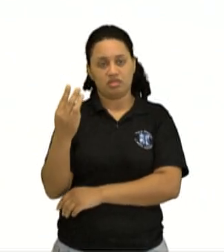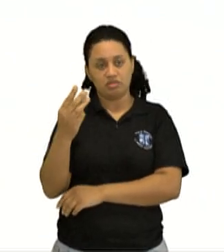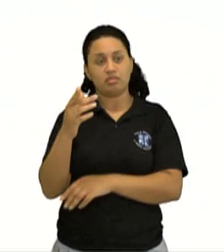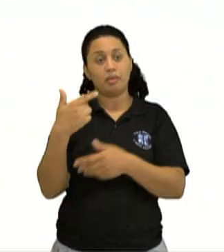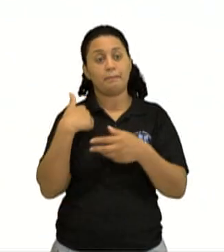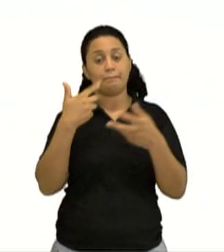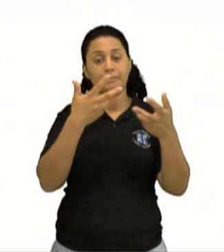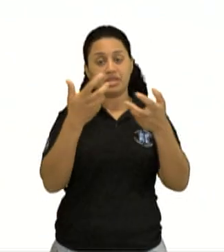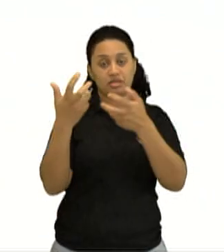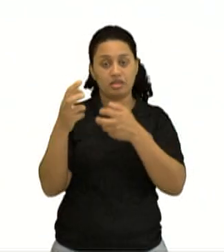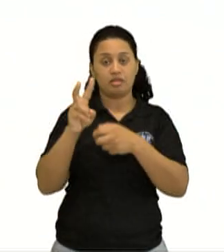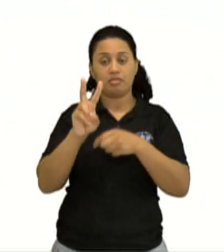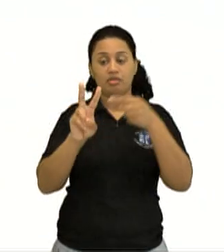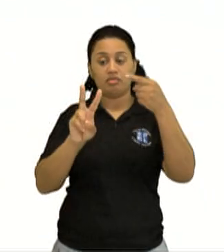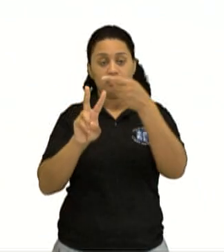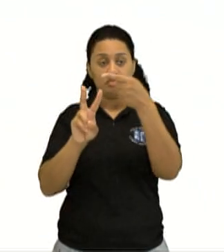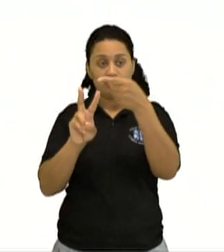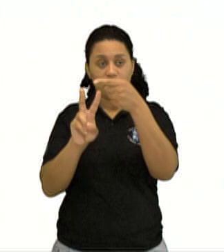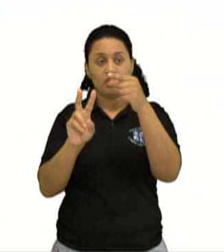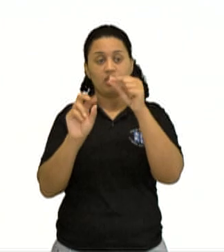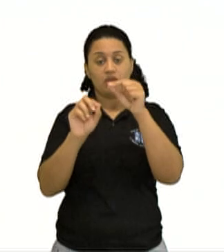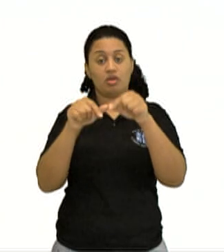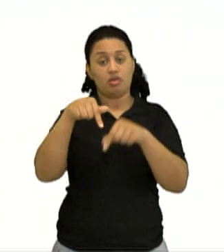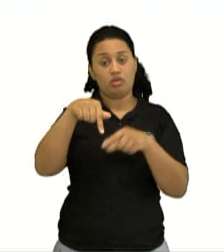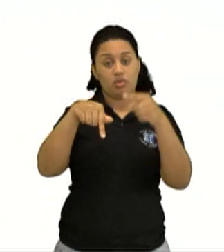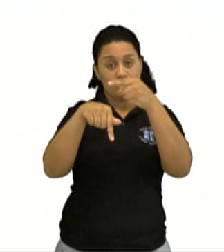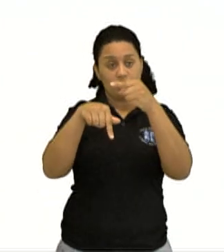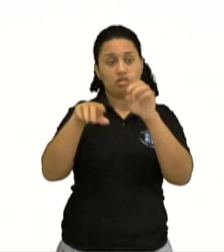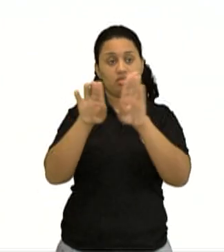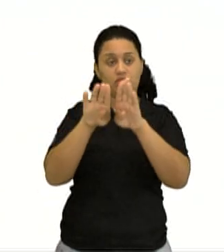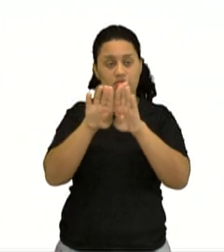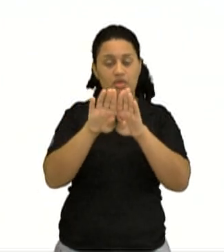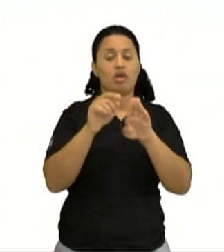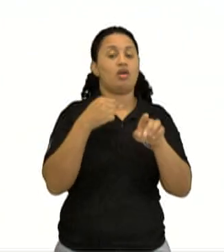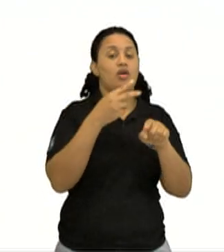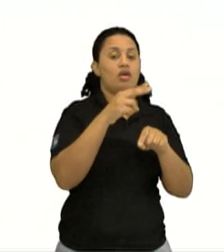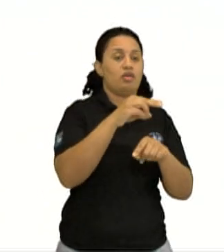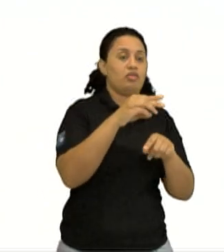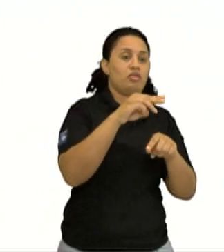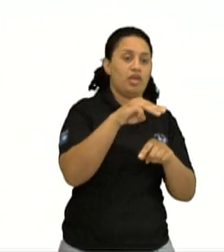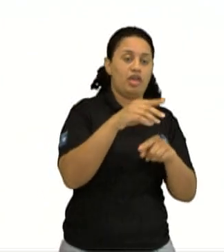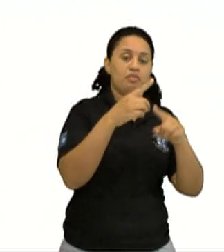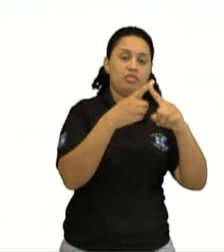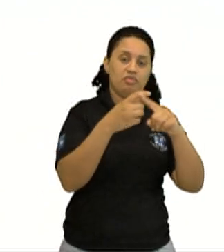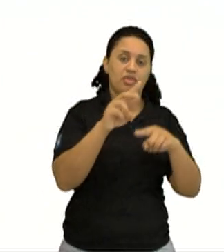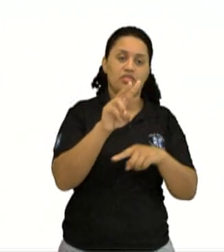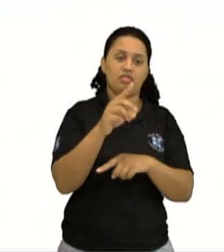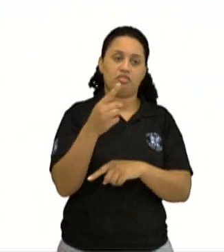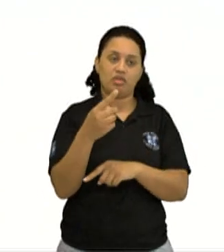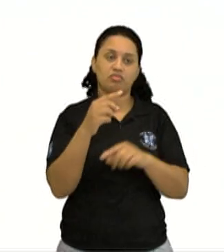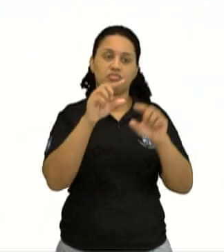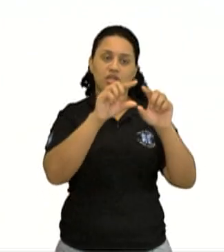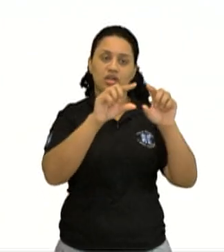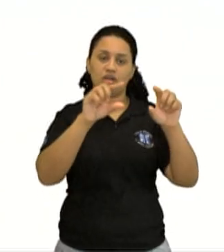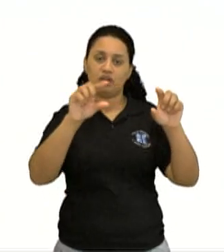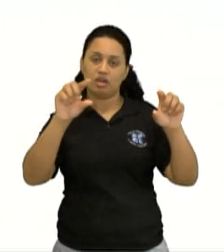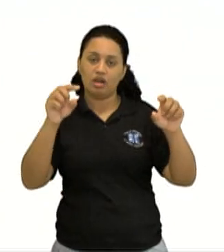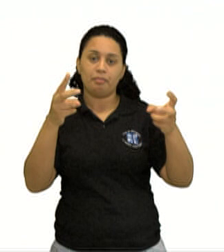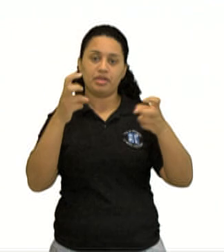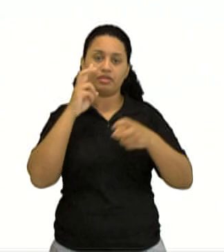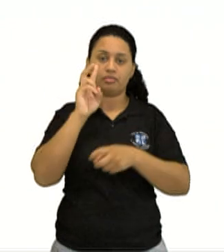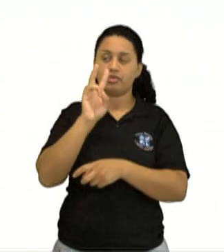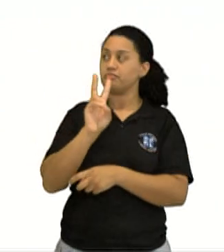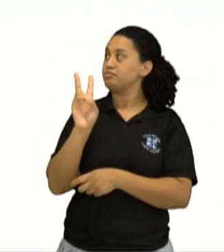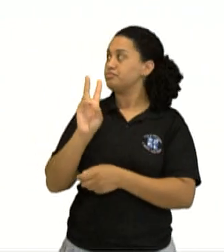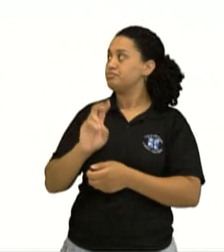com o símbolo de vetor em cima, ele Q é igual a M1 vezes V1, M2 vezes V2, M3 vezes 3 e assim